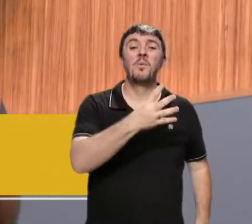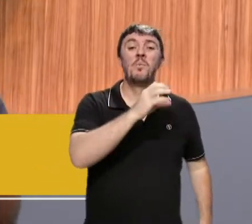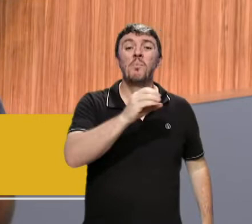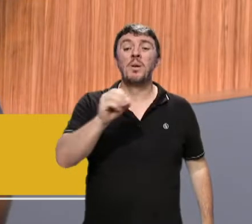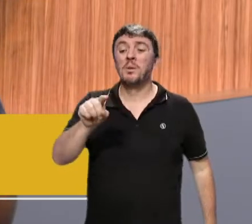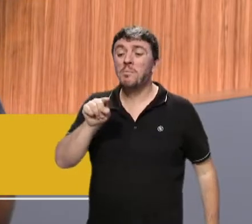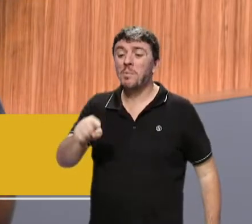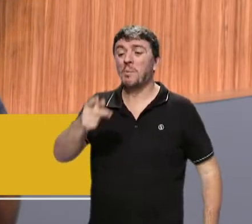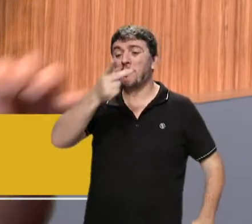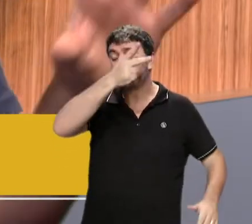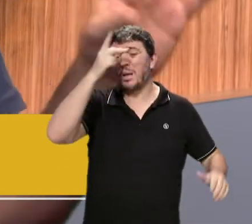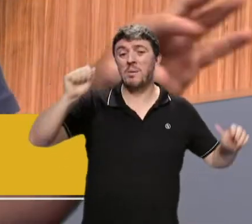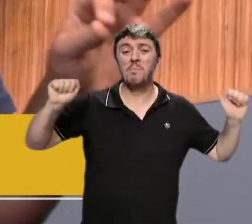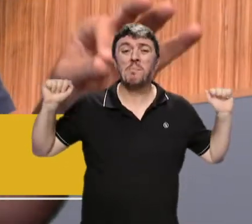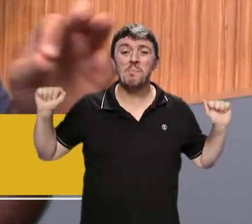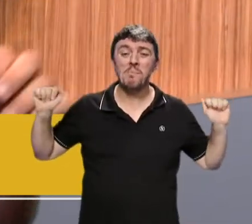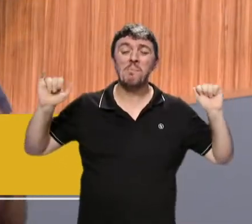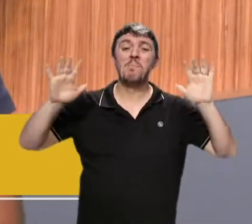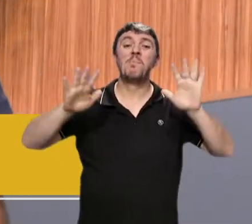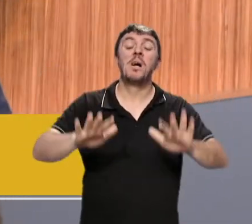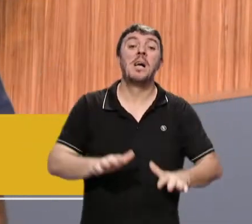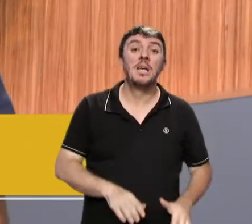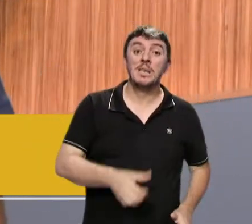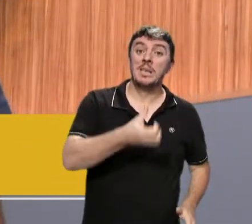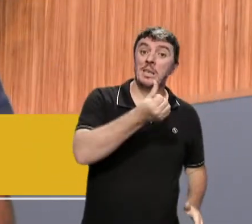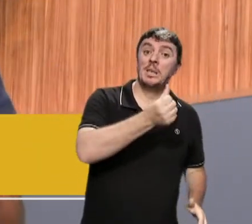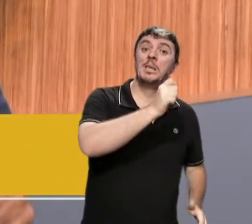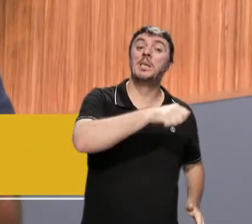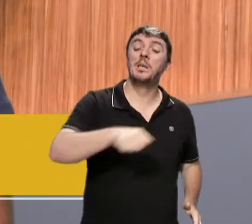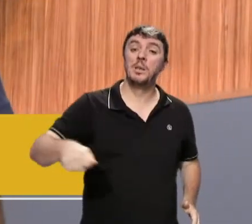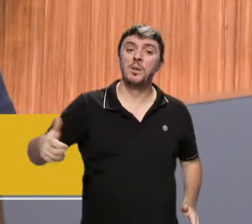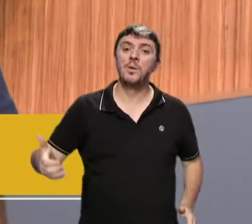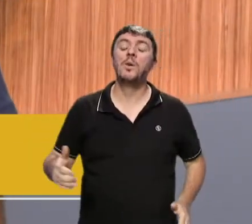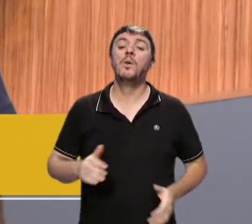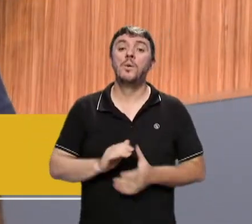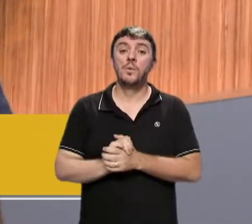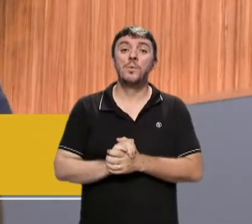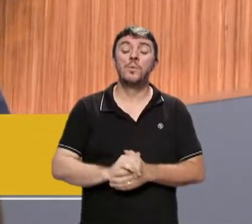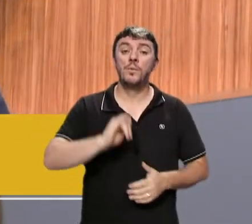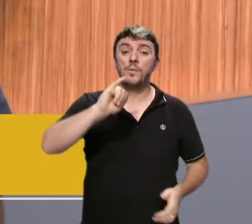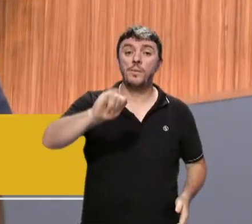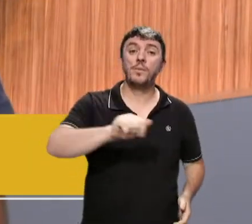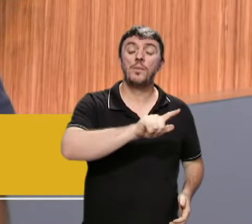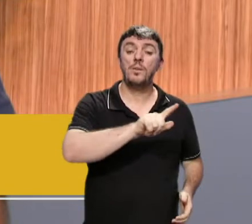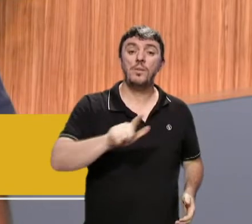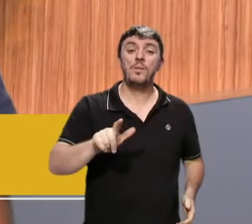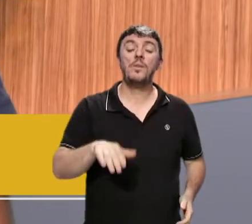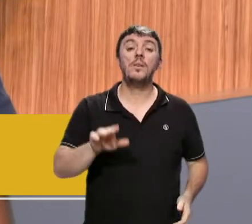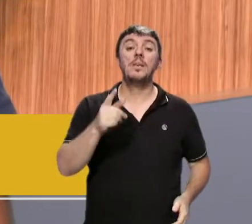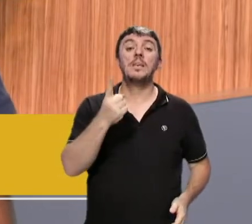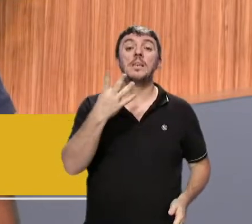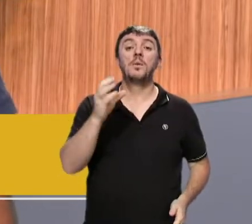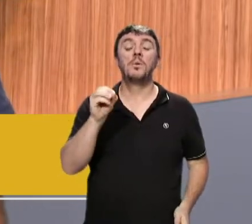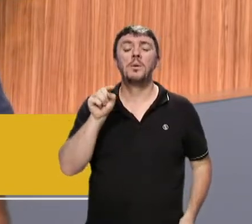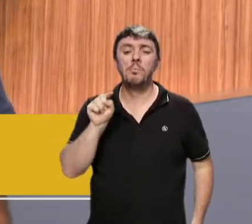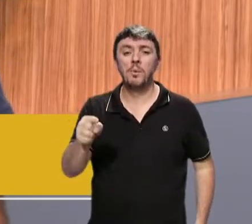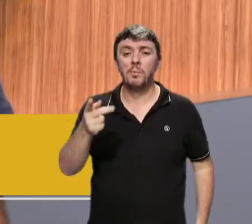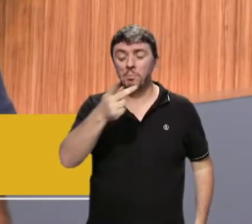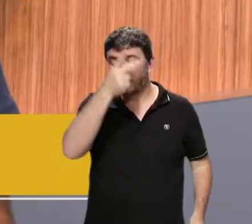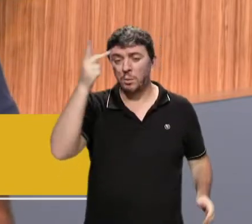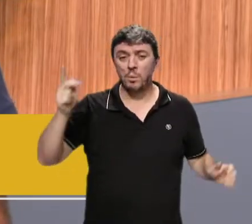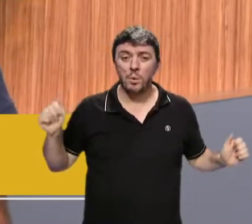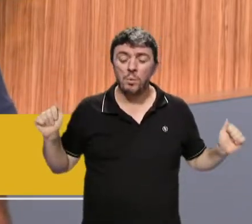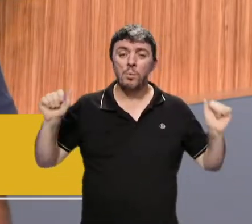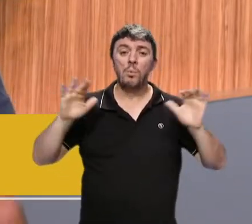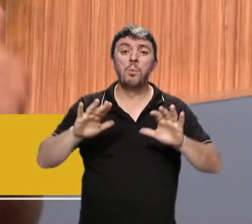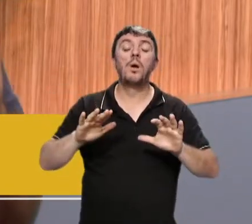mil pessoas. Só nos primeiros 6 meses, hein? Só em julho, para você ter uma ideia, mais de 140 mil pessoas passaram pelos